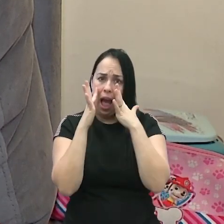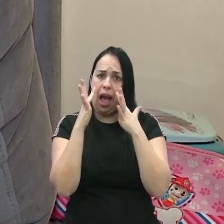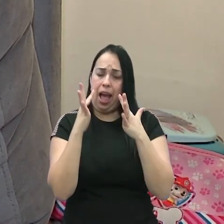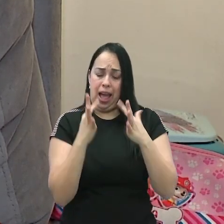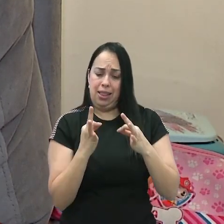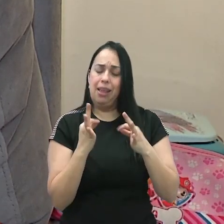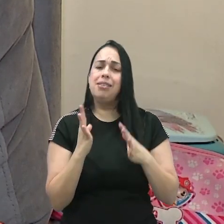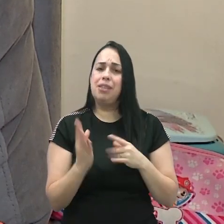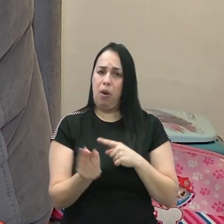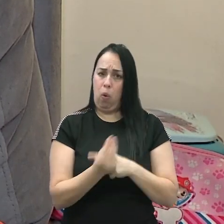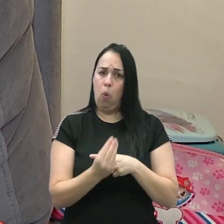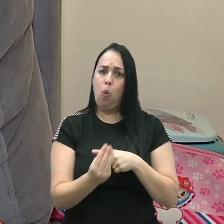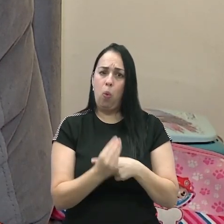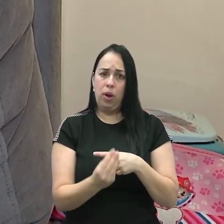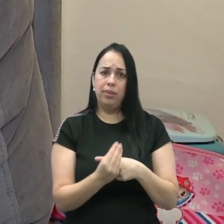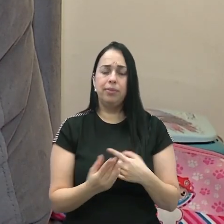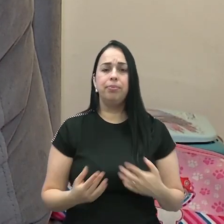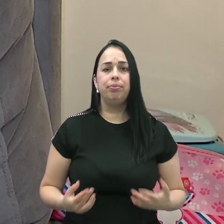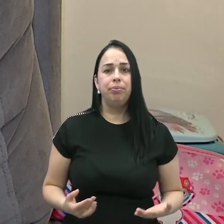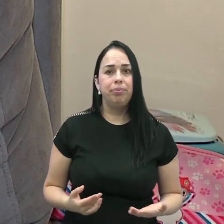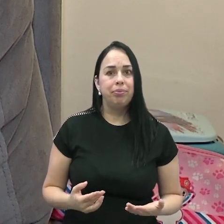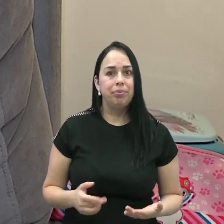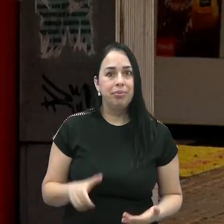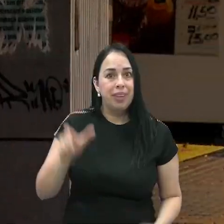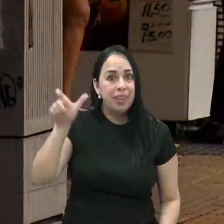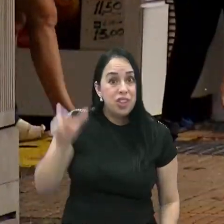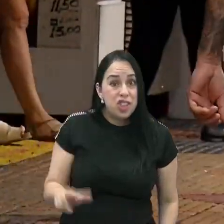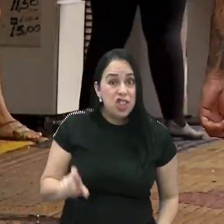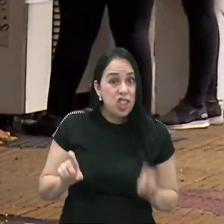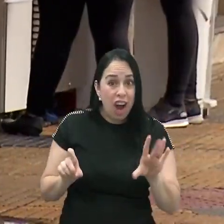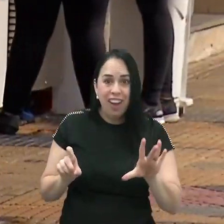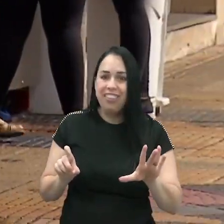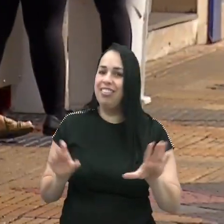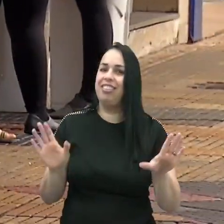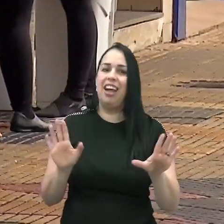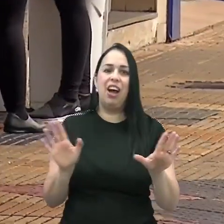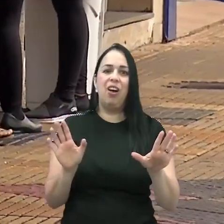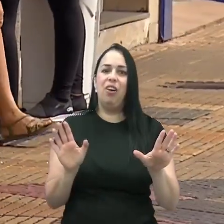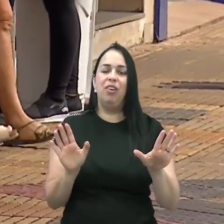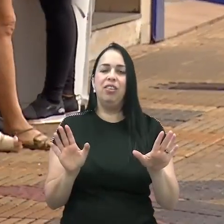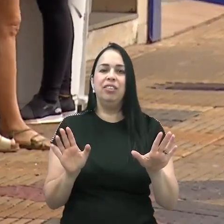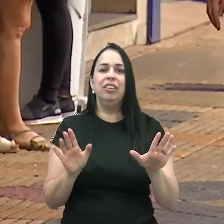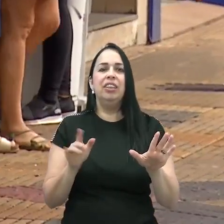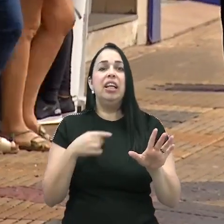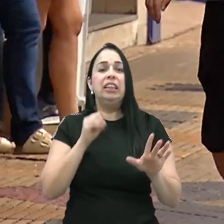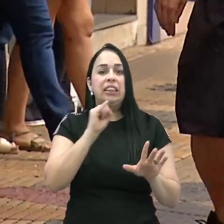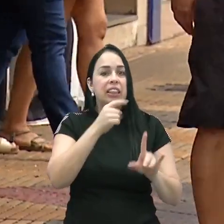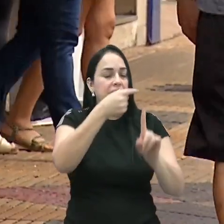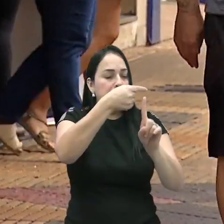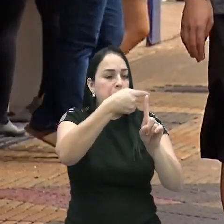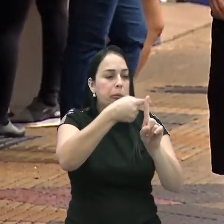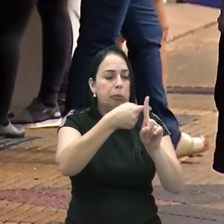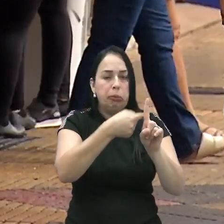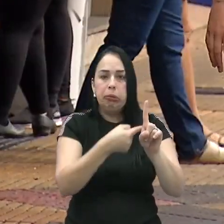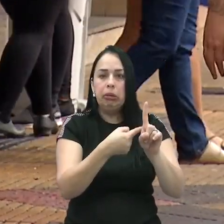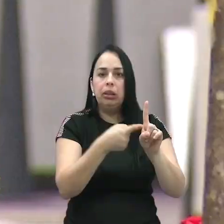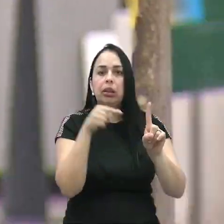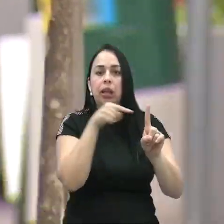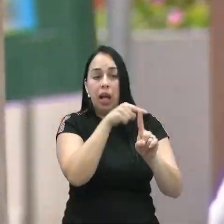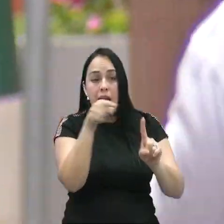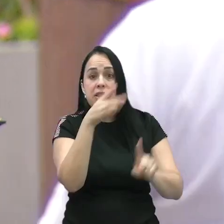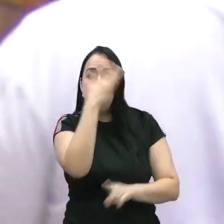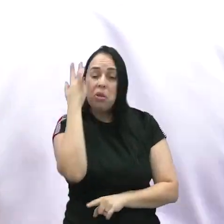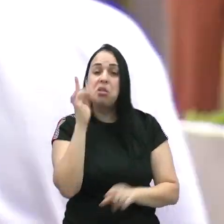que ter mais cuidado com a saúde, né? E não é somente a dona Zilda que sofre com a queda da